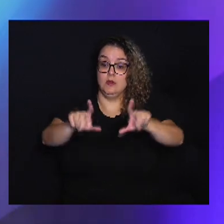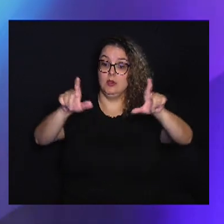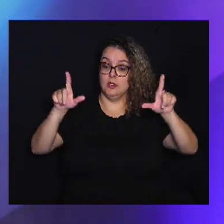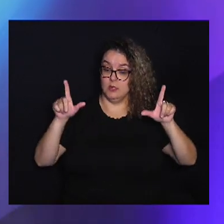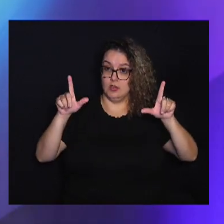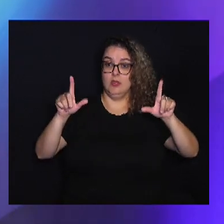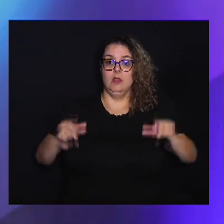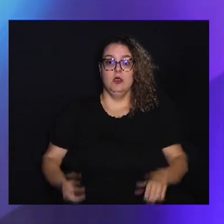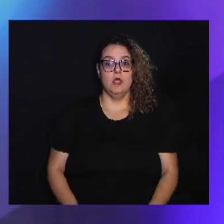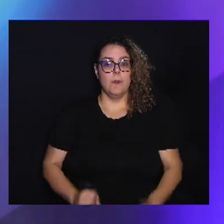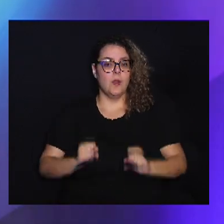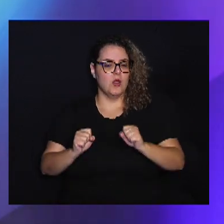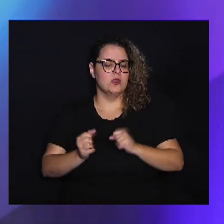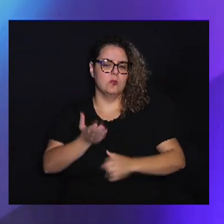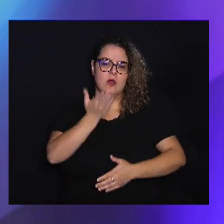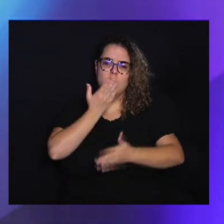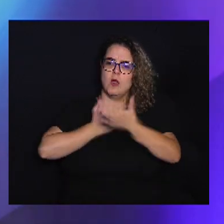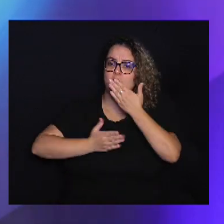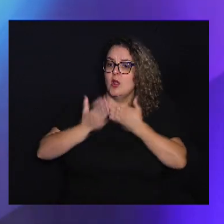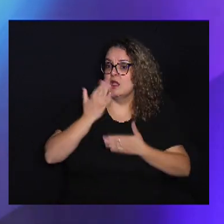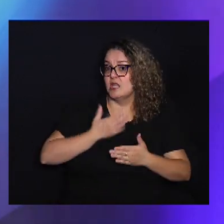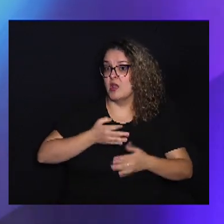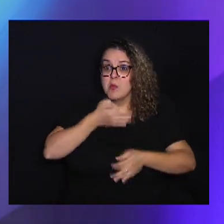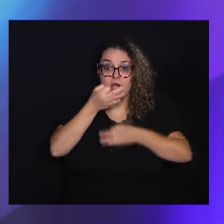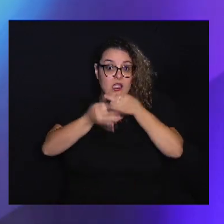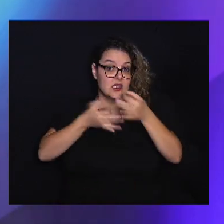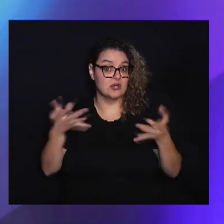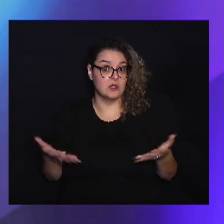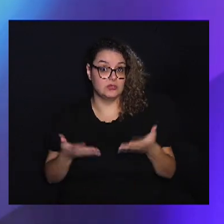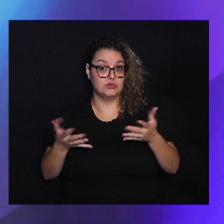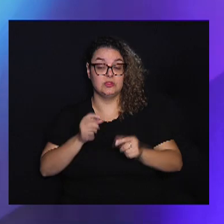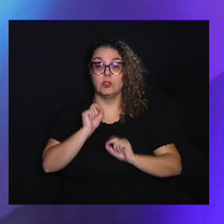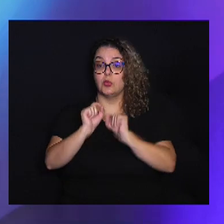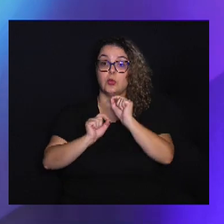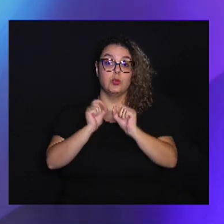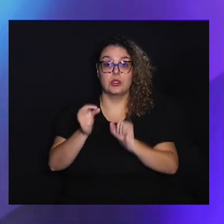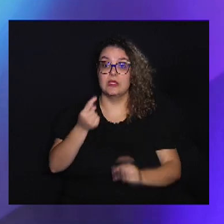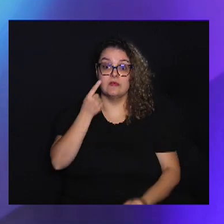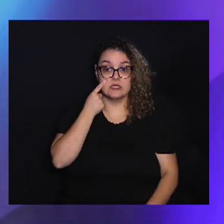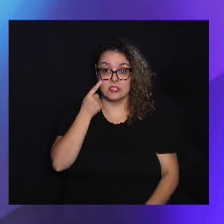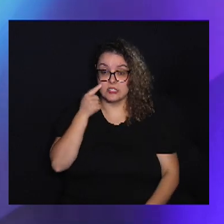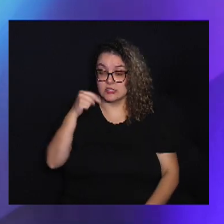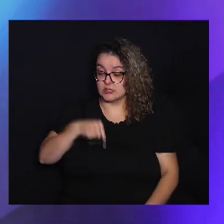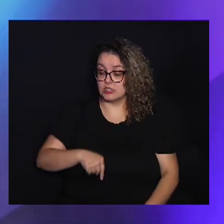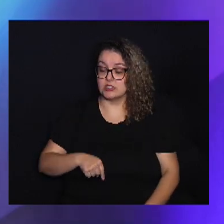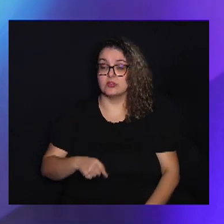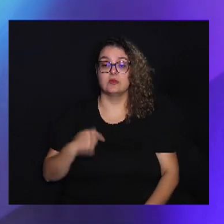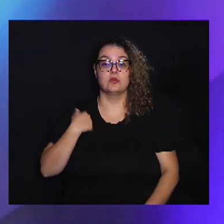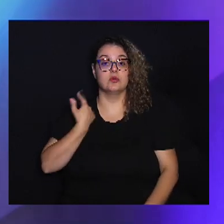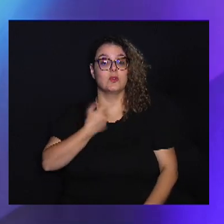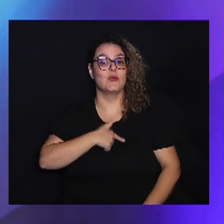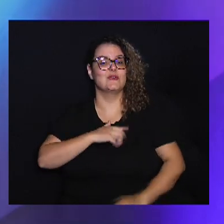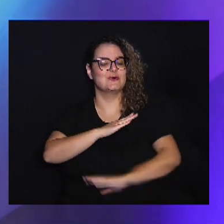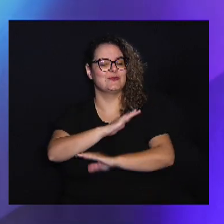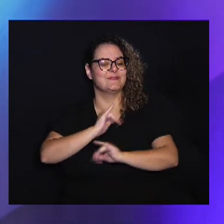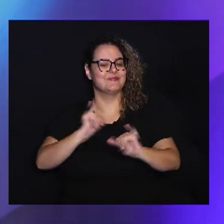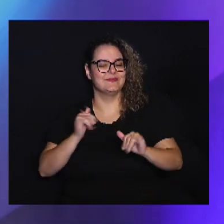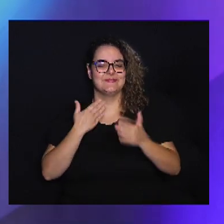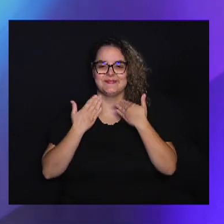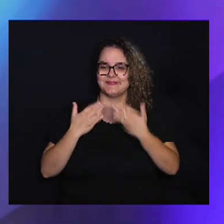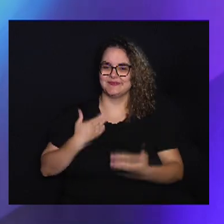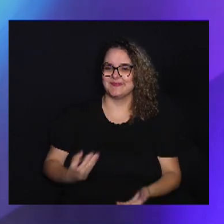Você aperta e pode enviar o seu elogio, uma crítica construtiva, ou o que você quer assistir aqui no nosso telejornal, que a